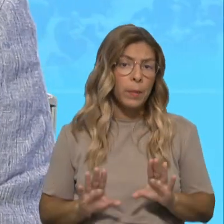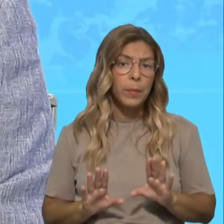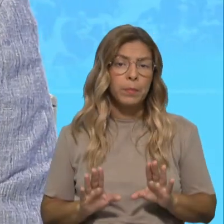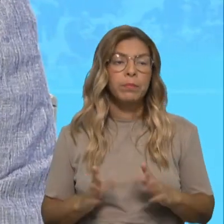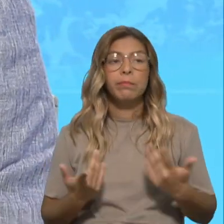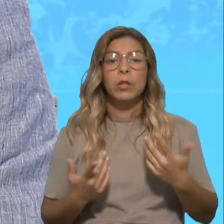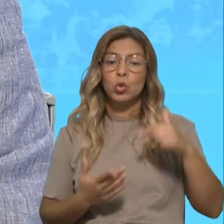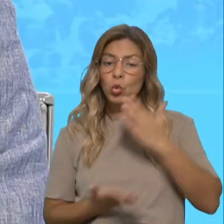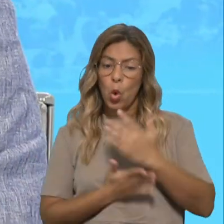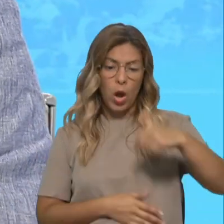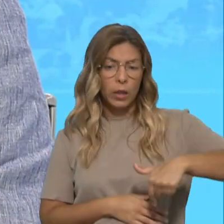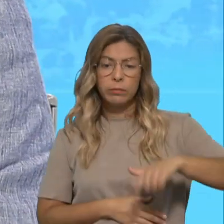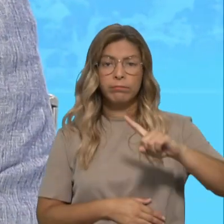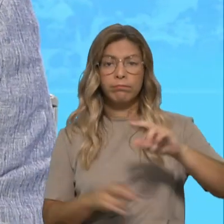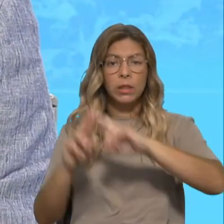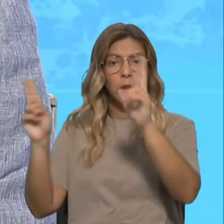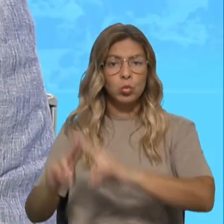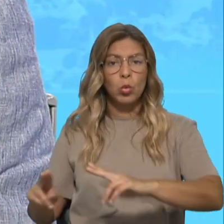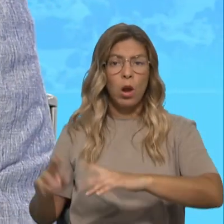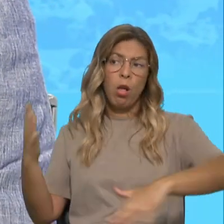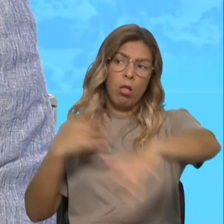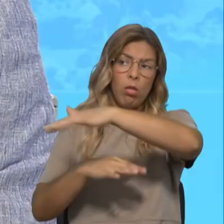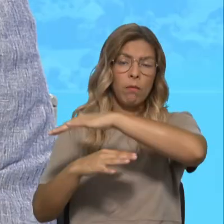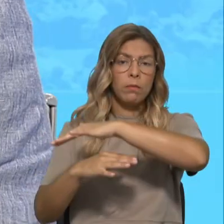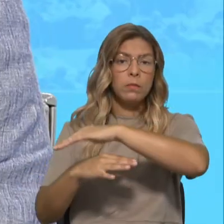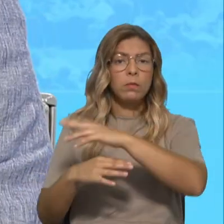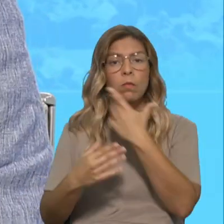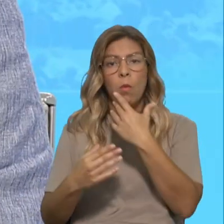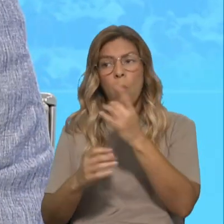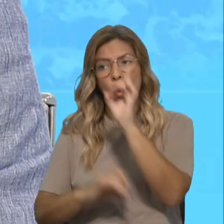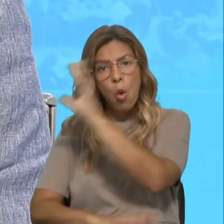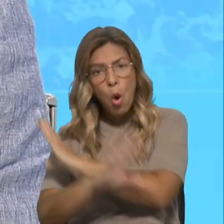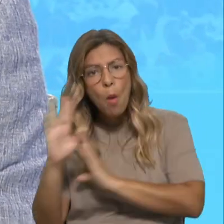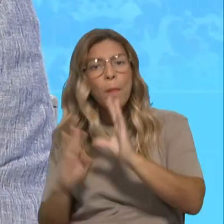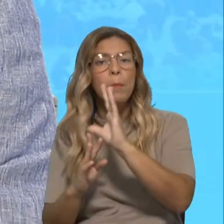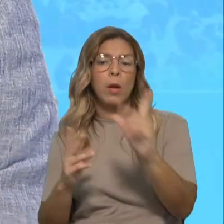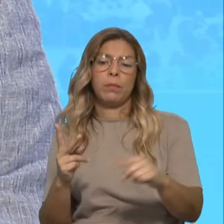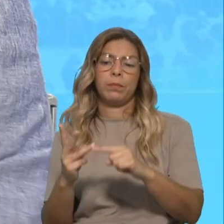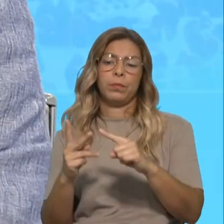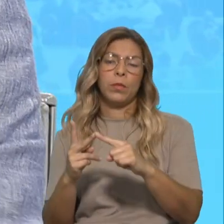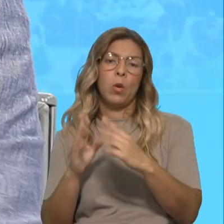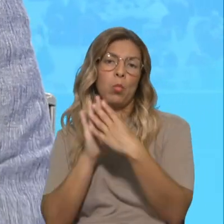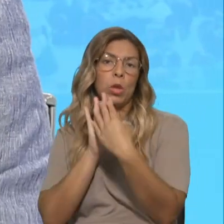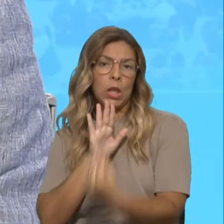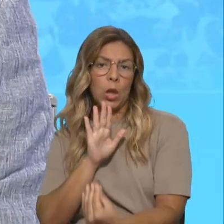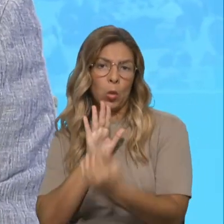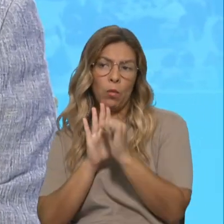não é? Umas questões têm a ver com a construção europeia e descontentamento com a forma do modelo